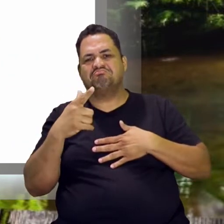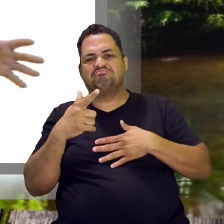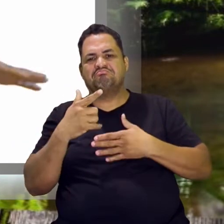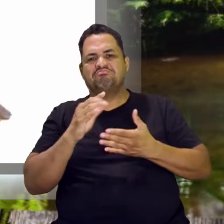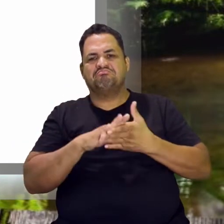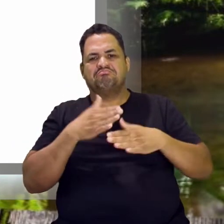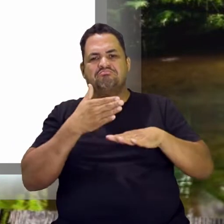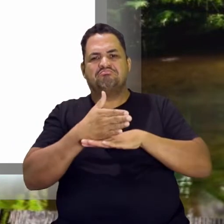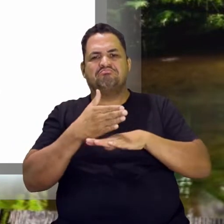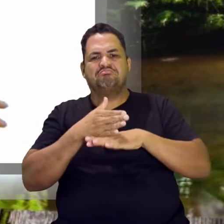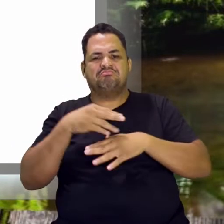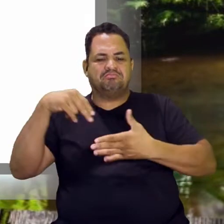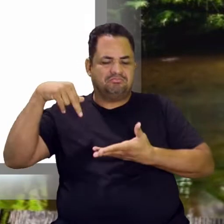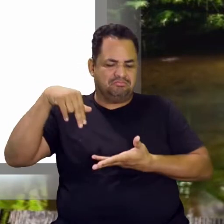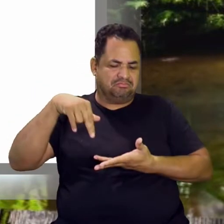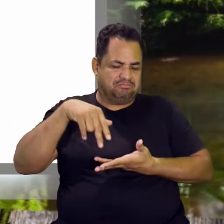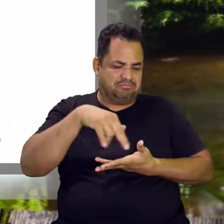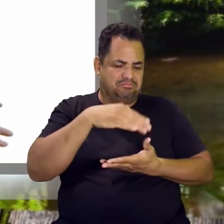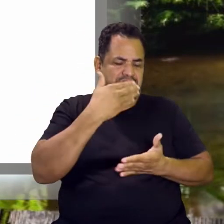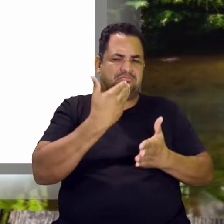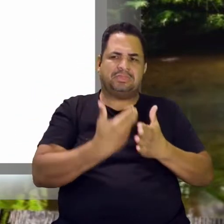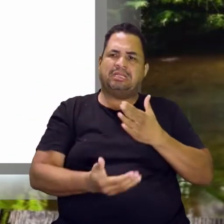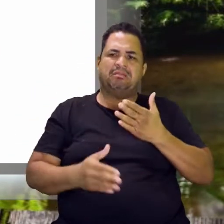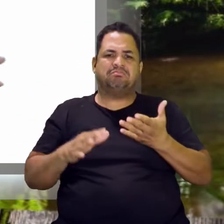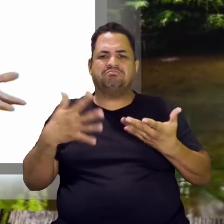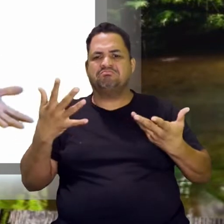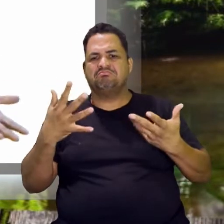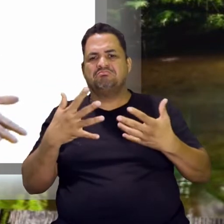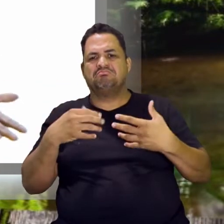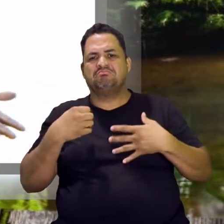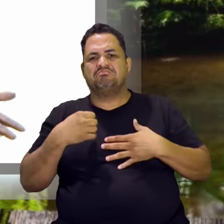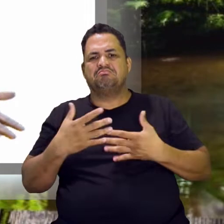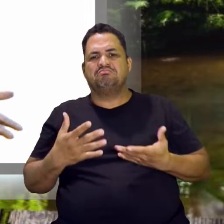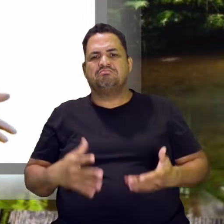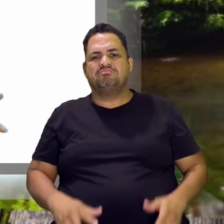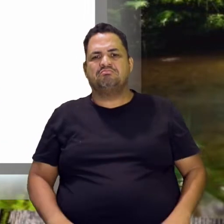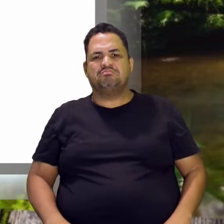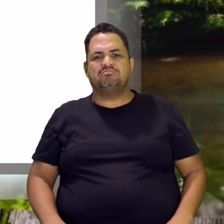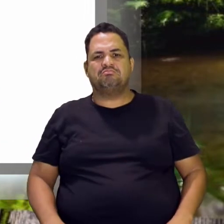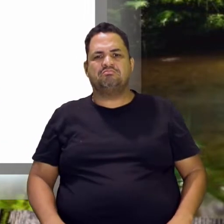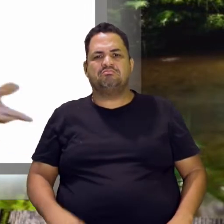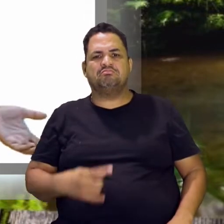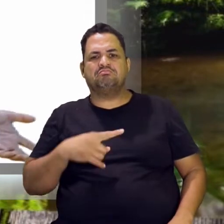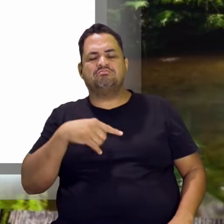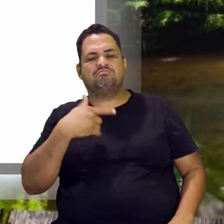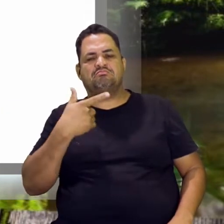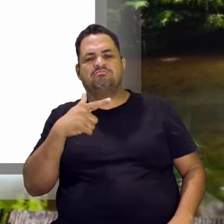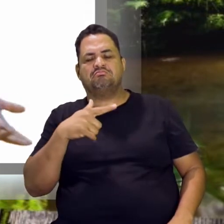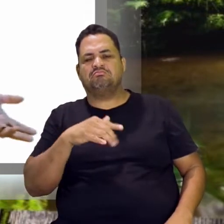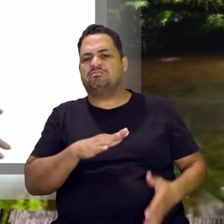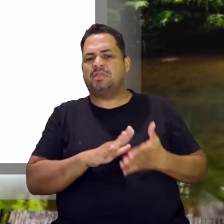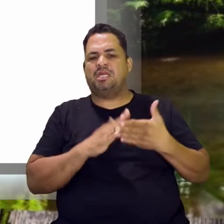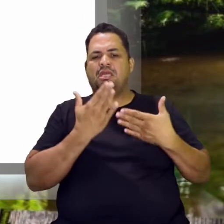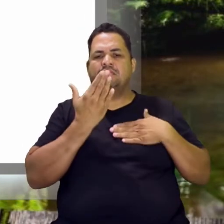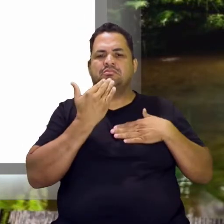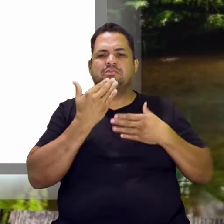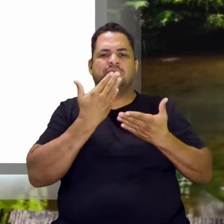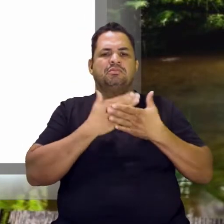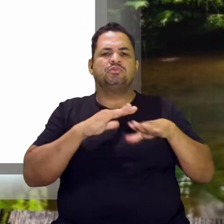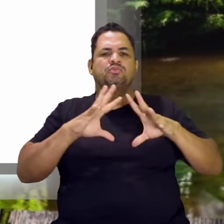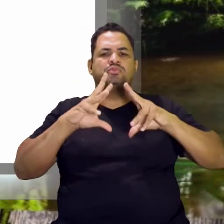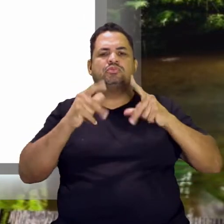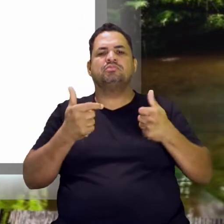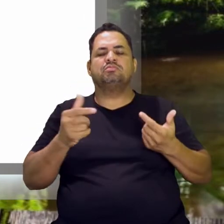tem nenhum acesso, a pessoa vai ter que andar e pode se perder, e se perder, não tem mais alimento, acabou tudo, o que